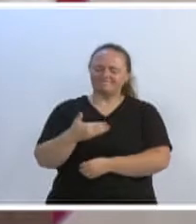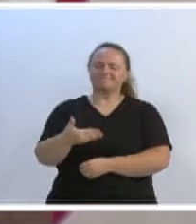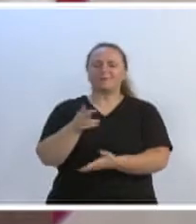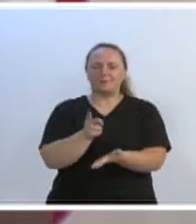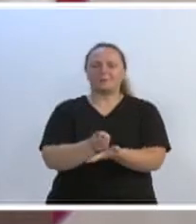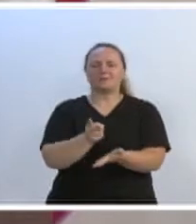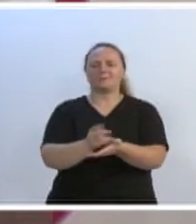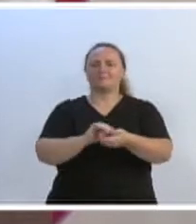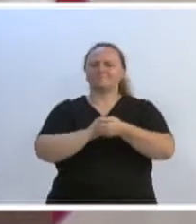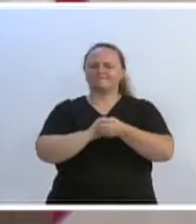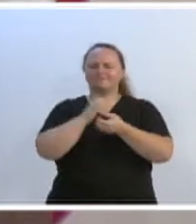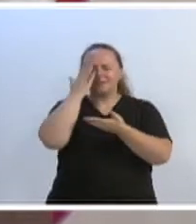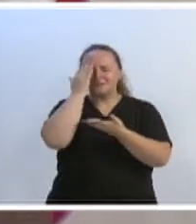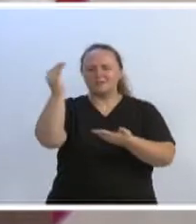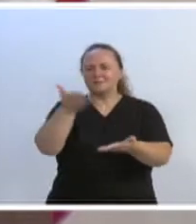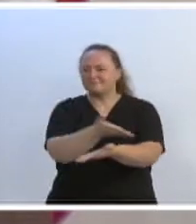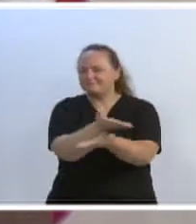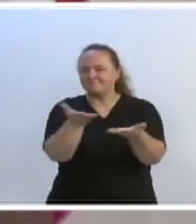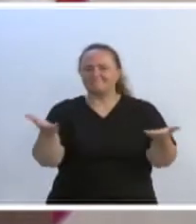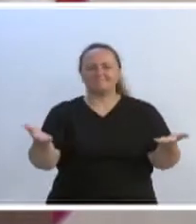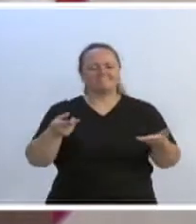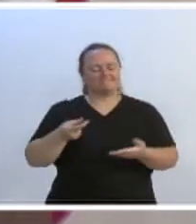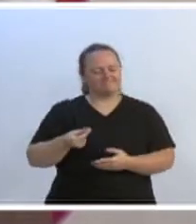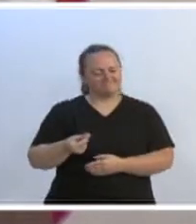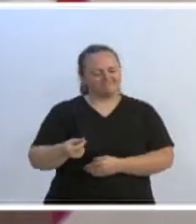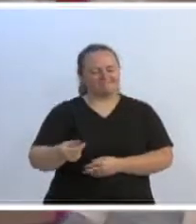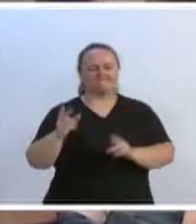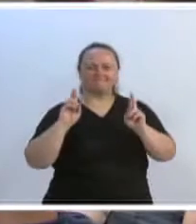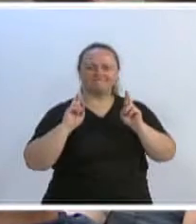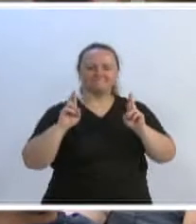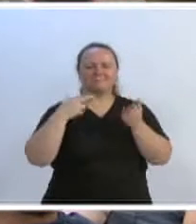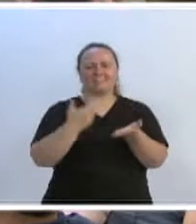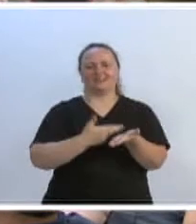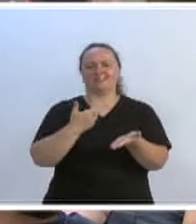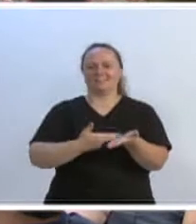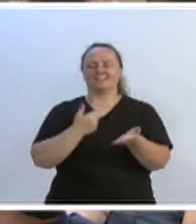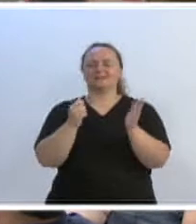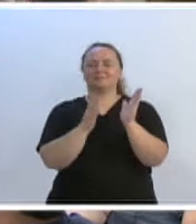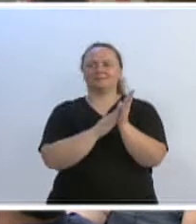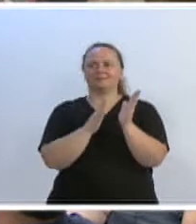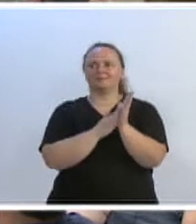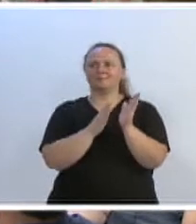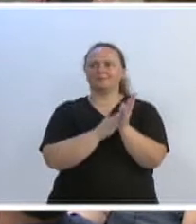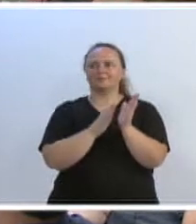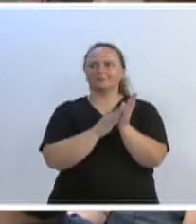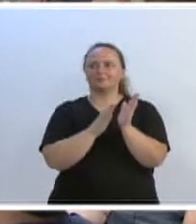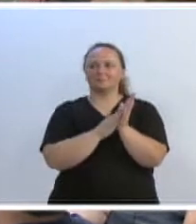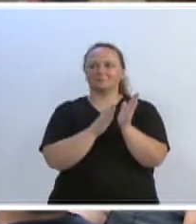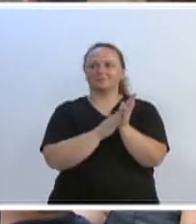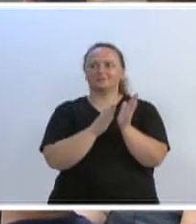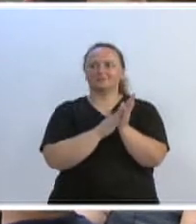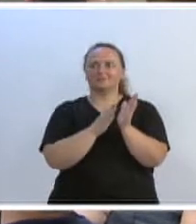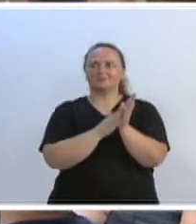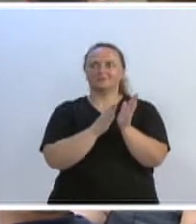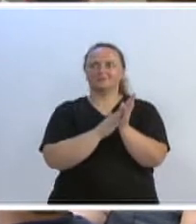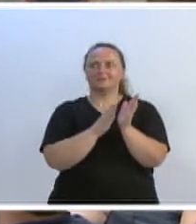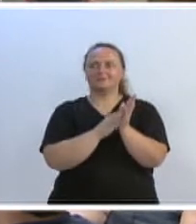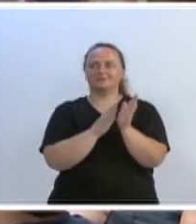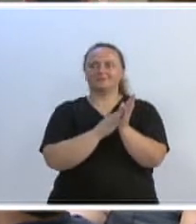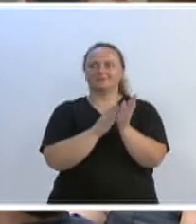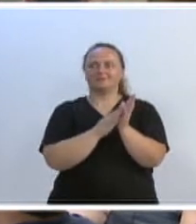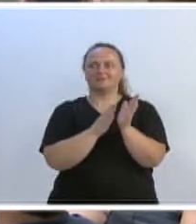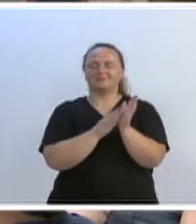pela disposição em relação a socializar, a compartilhar a oportunidade de que o município pudesse levar à frente essa